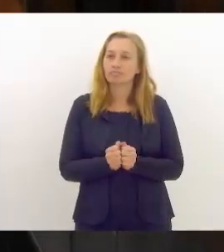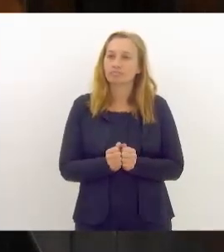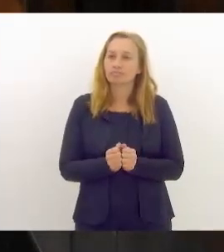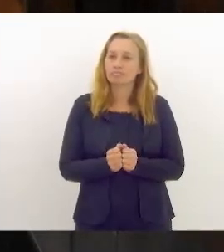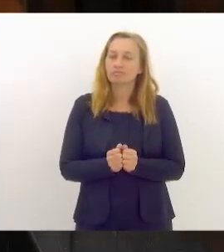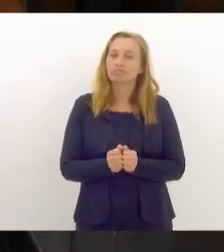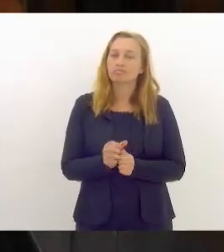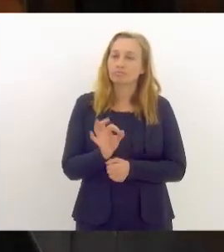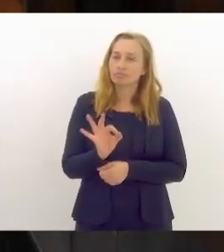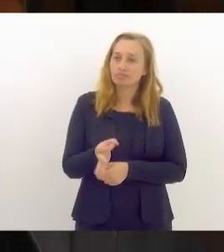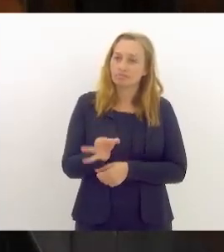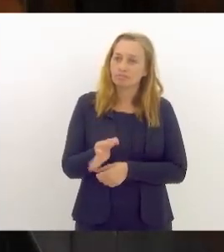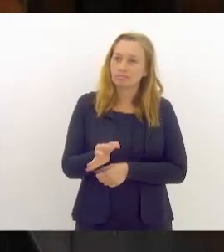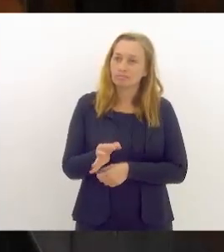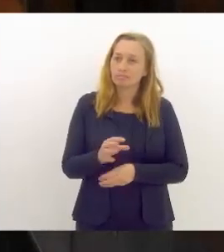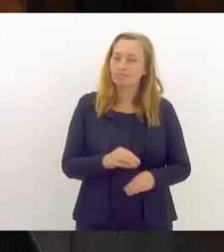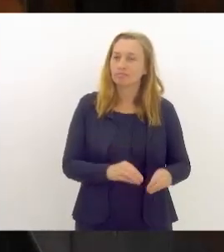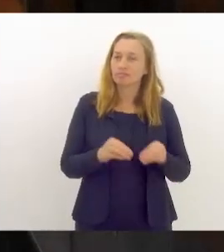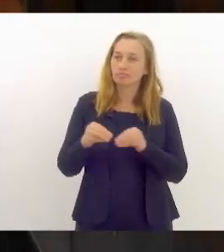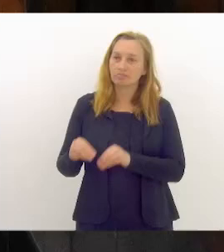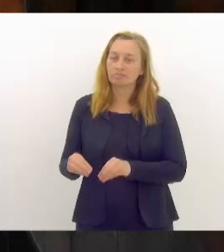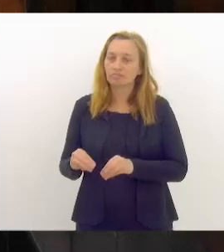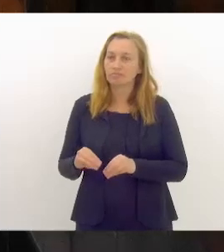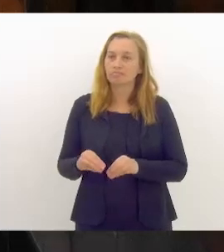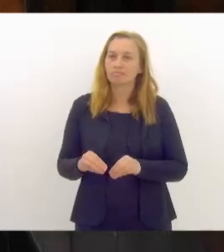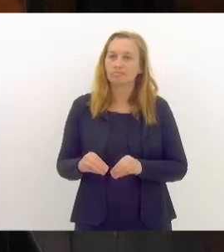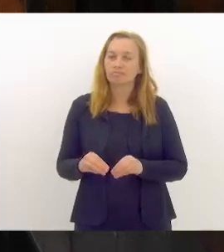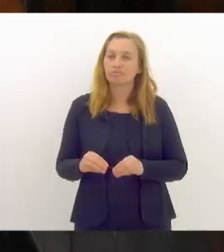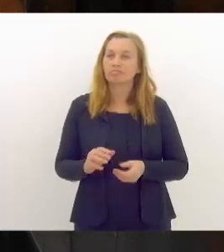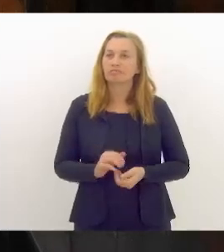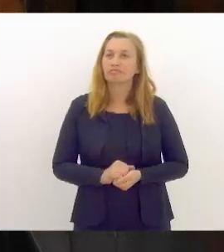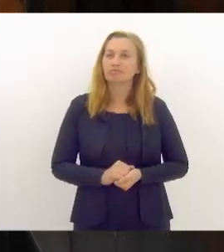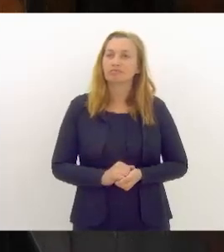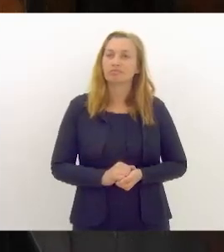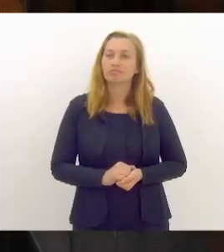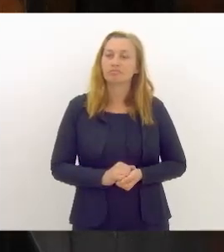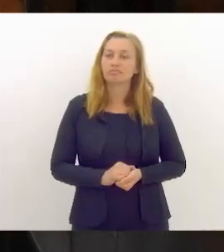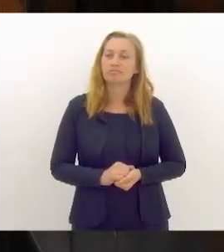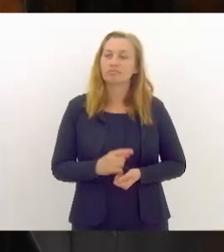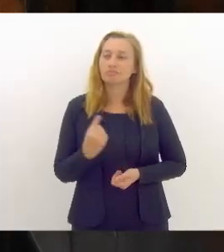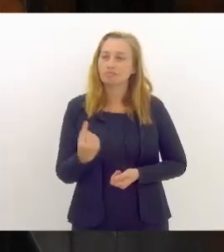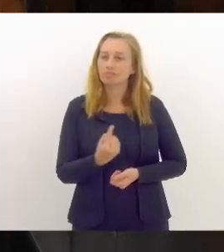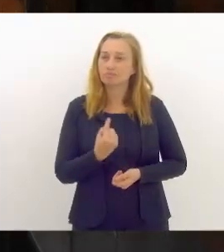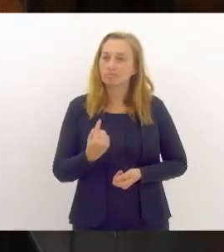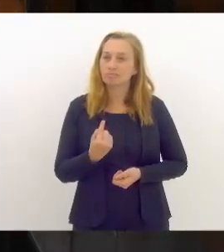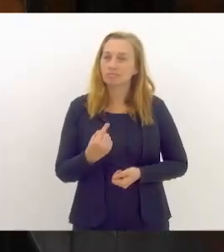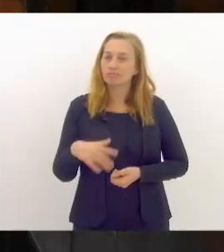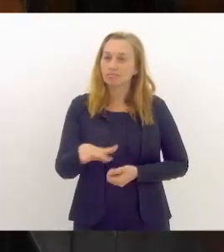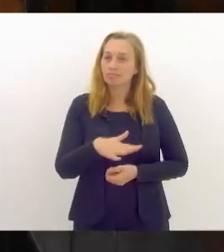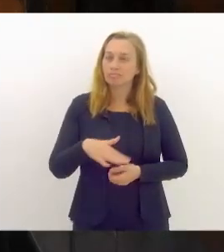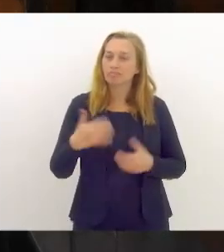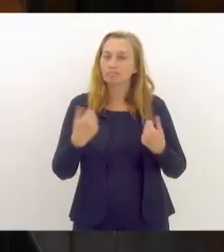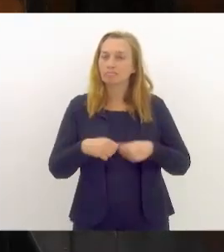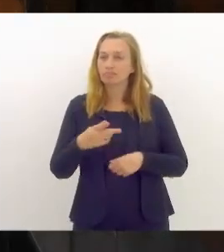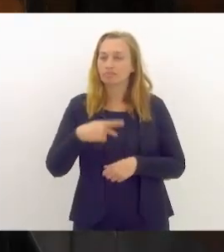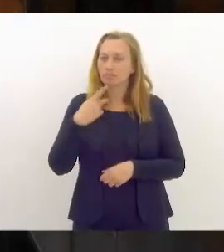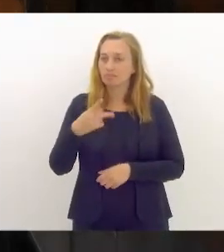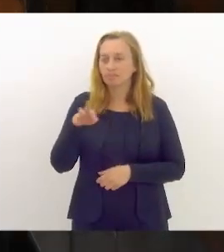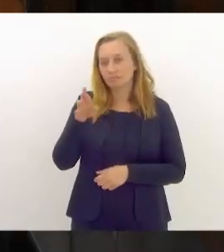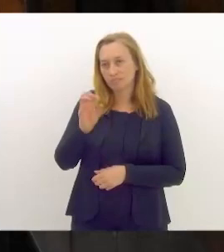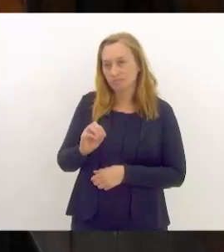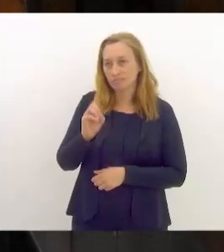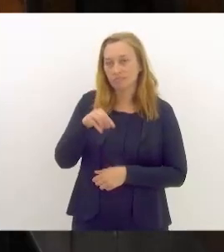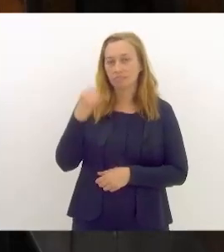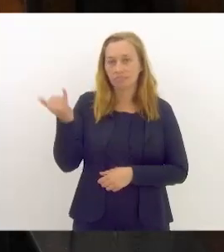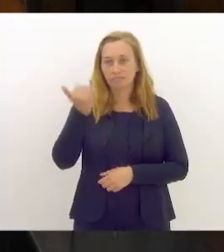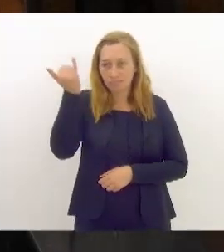ativamente dessa transição é colocando o que o nosso setor precisa falar Bruno é